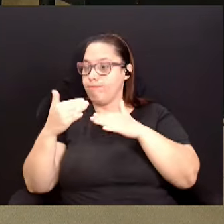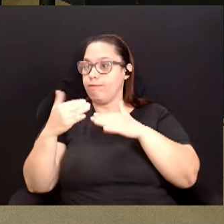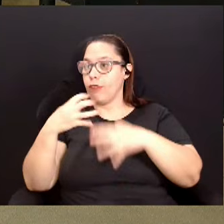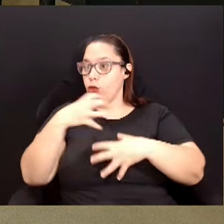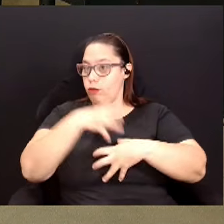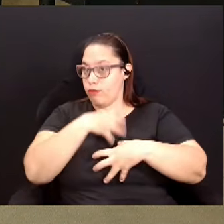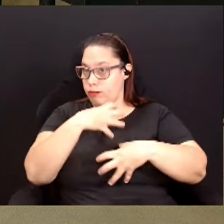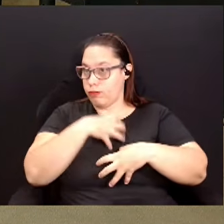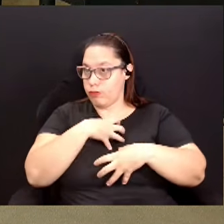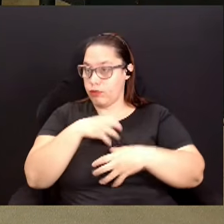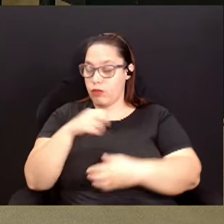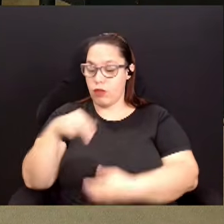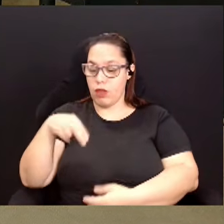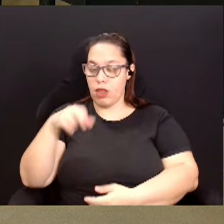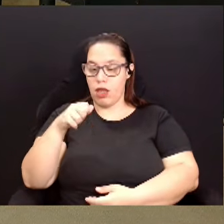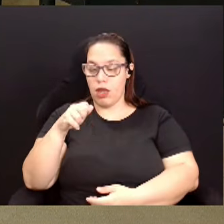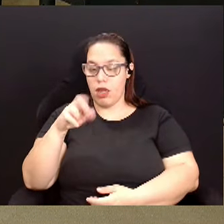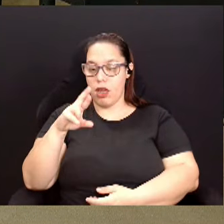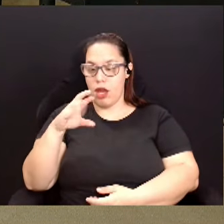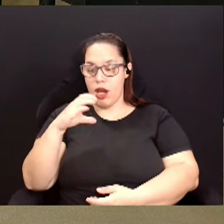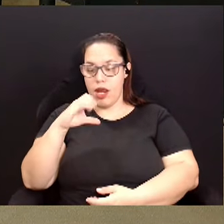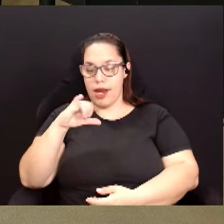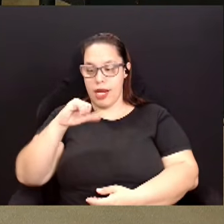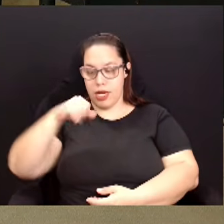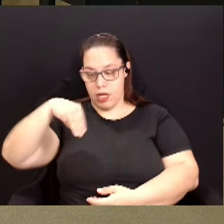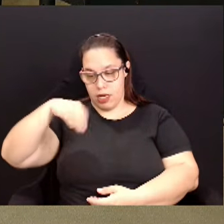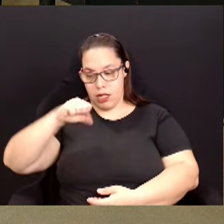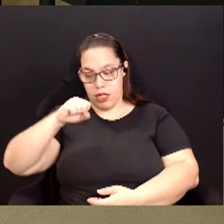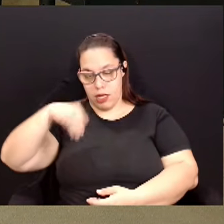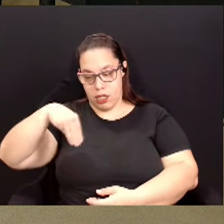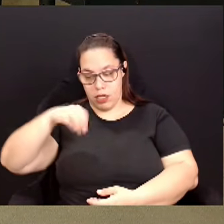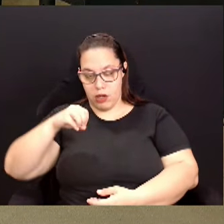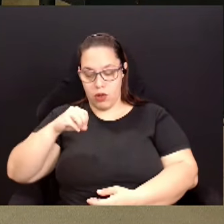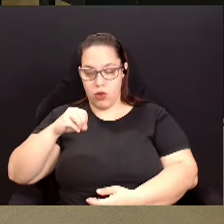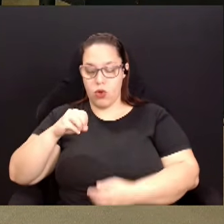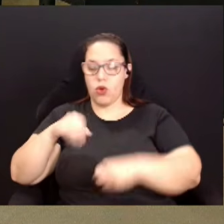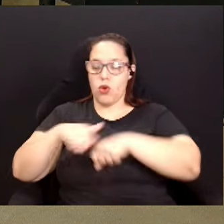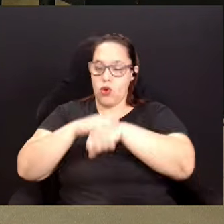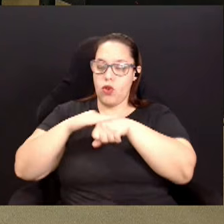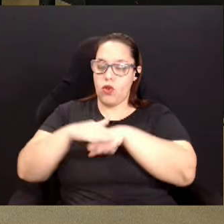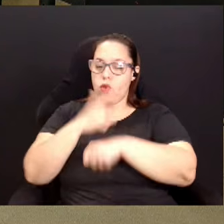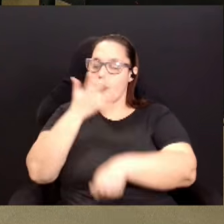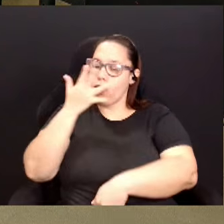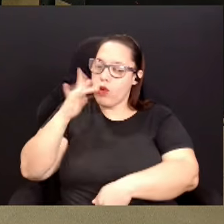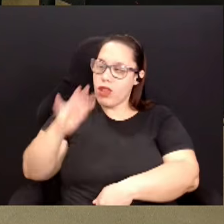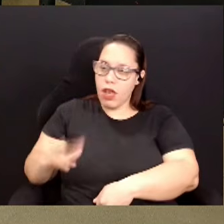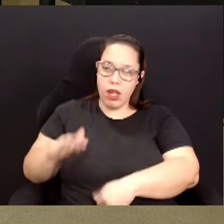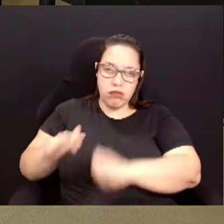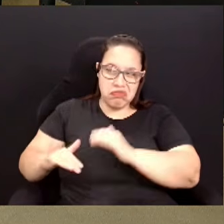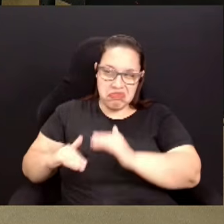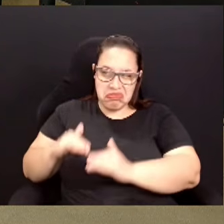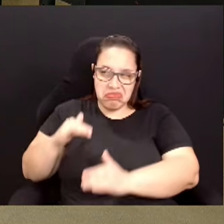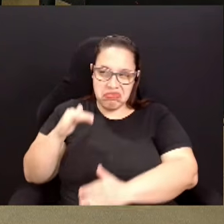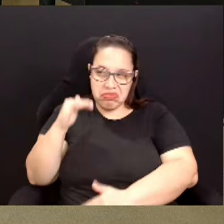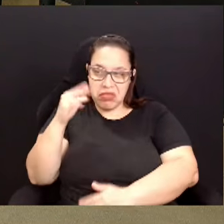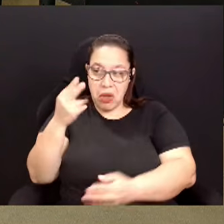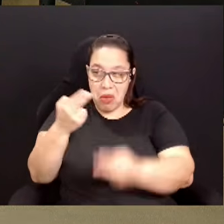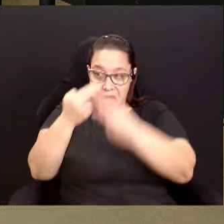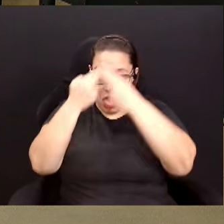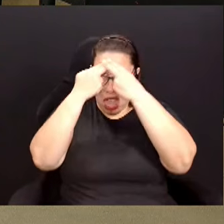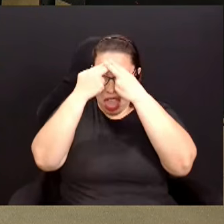narcisismo conversacional em uma pessoa? É algo que vem lá da infância, ou de repente é um trauma, é um bloqueio? O que a psicologia